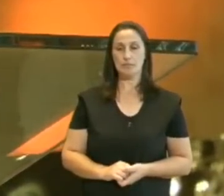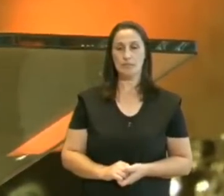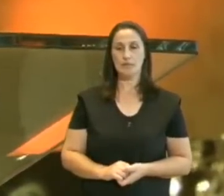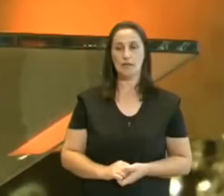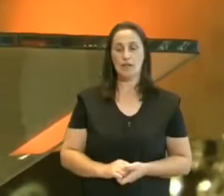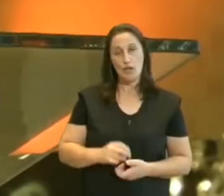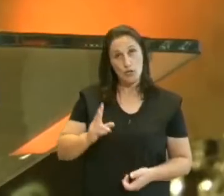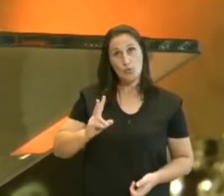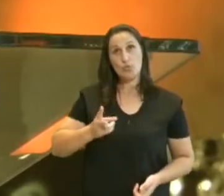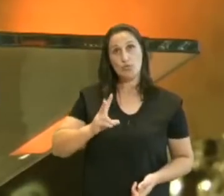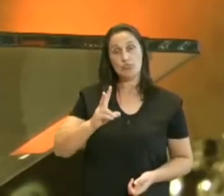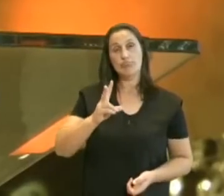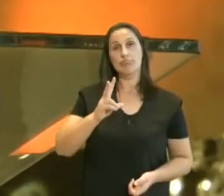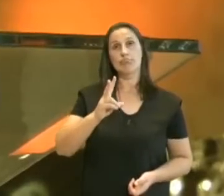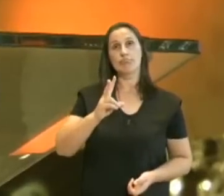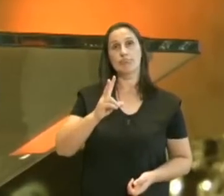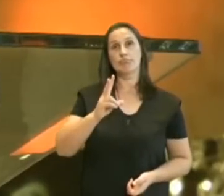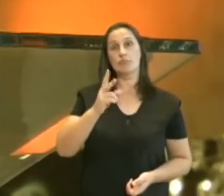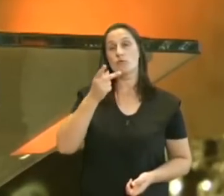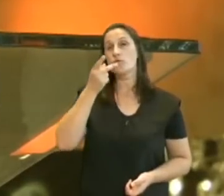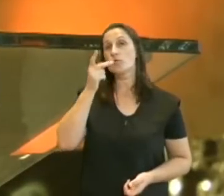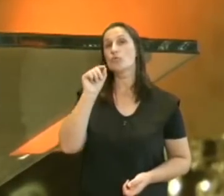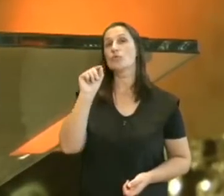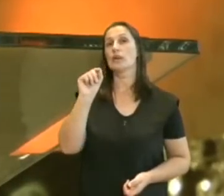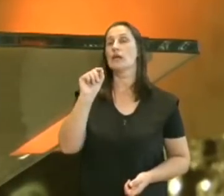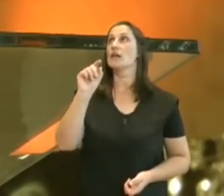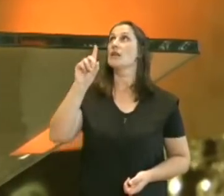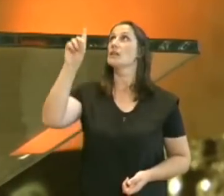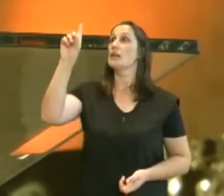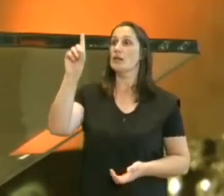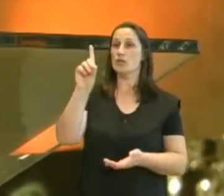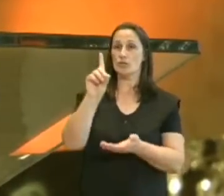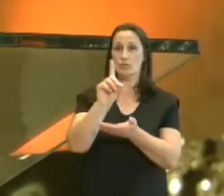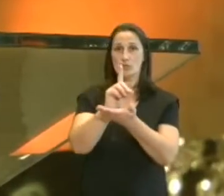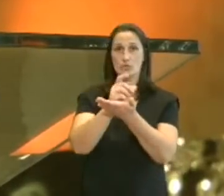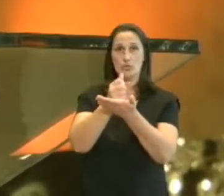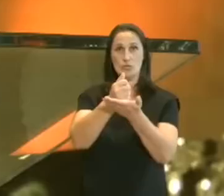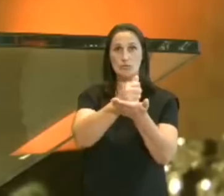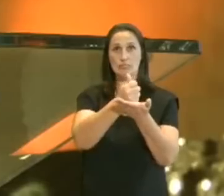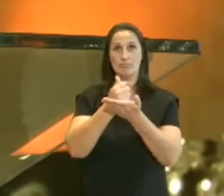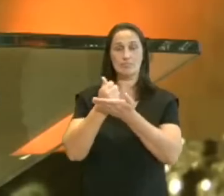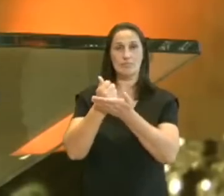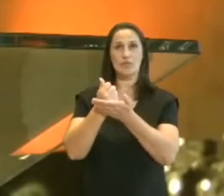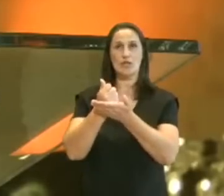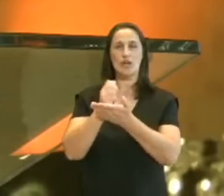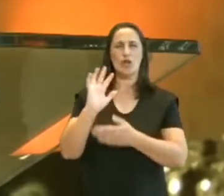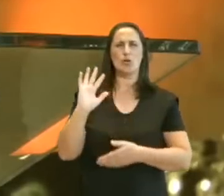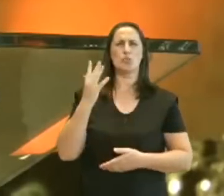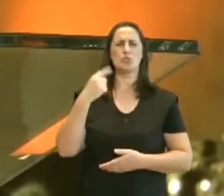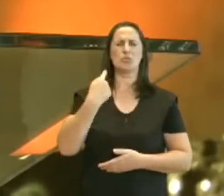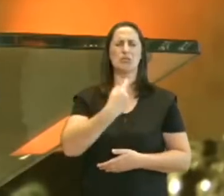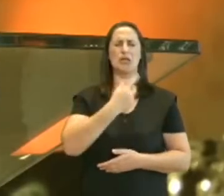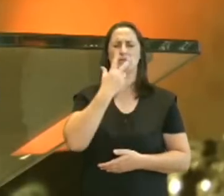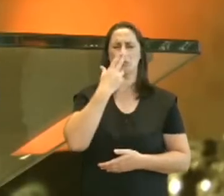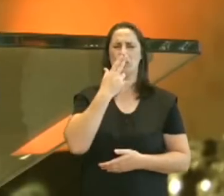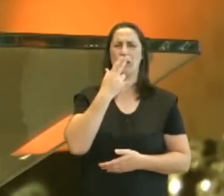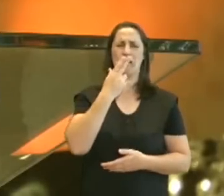continua dizendo que Deus não perdeu o controle, mesmo quando a gente acha que tudo está errado.